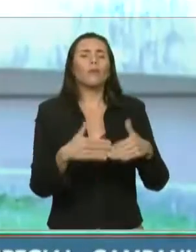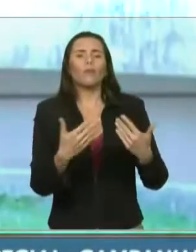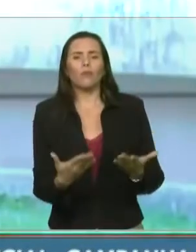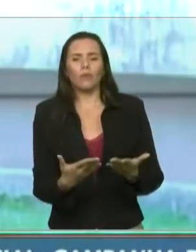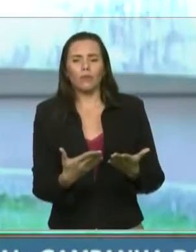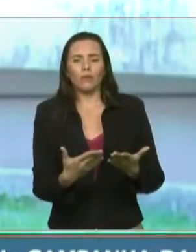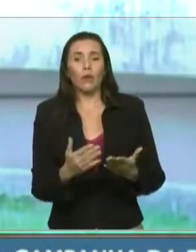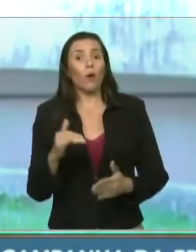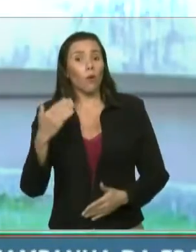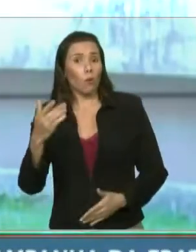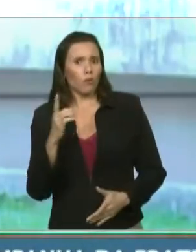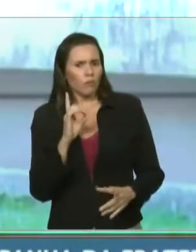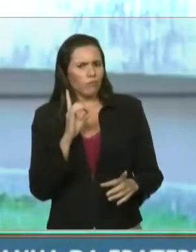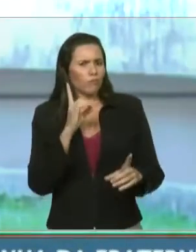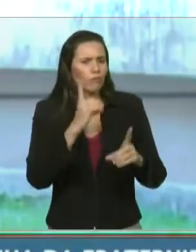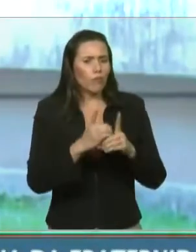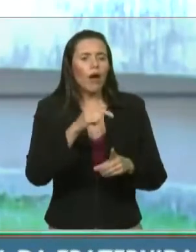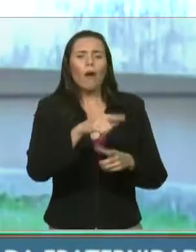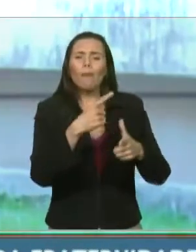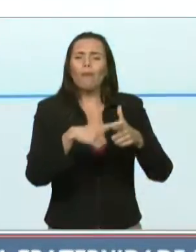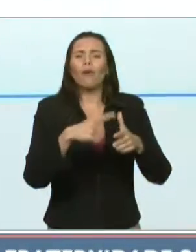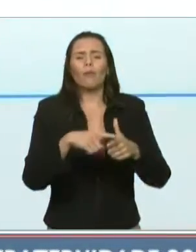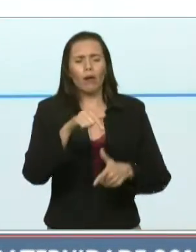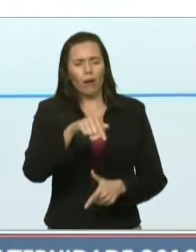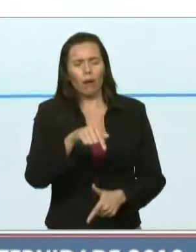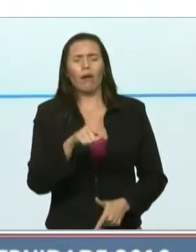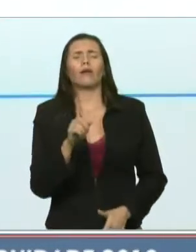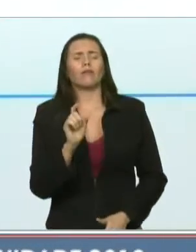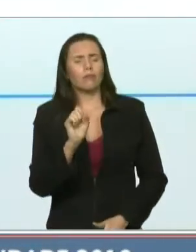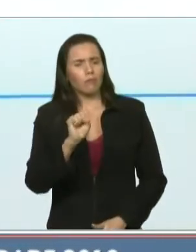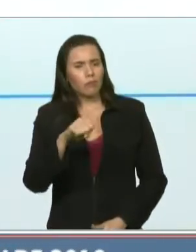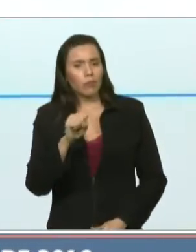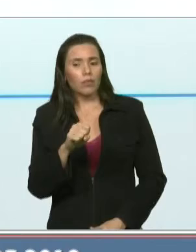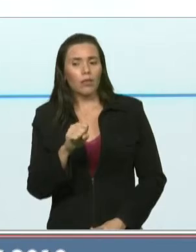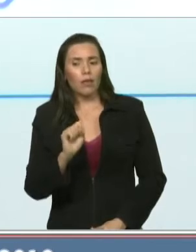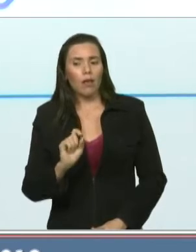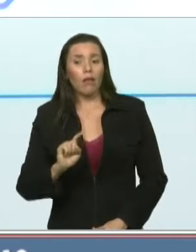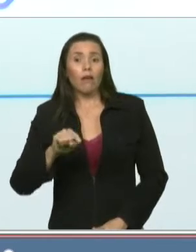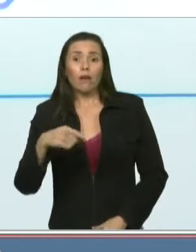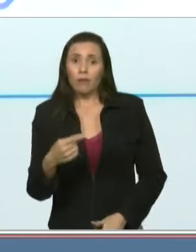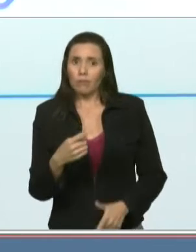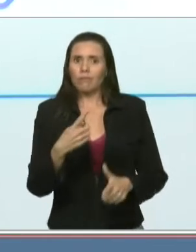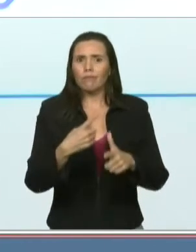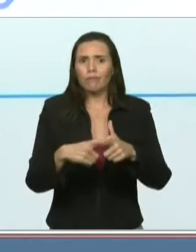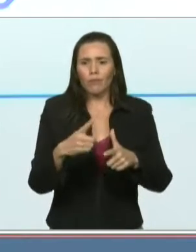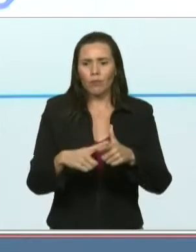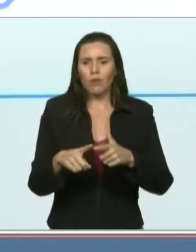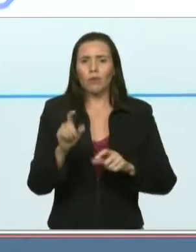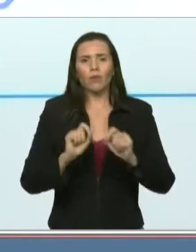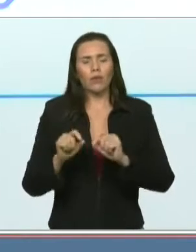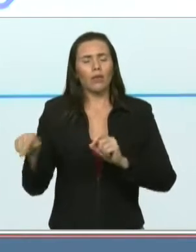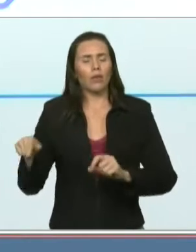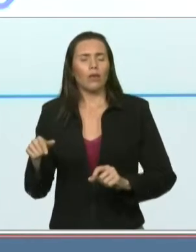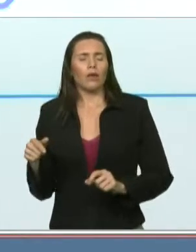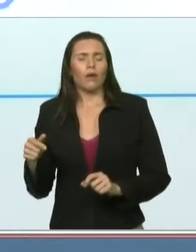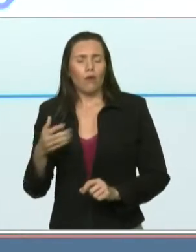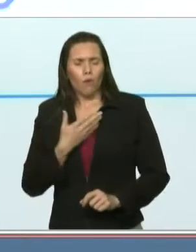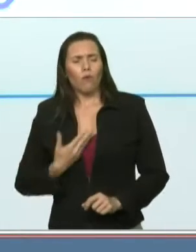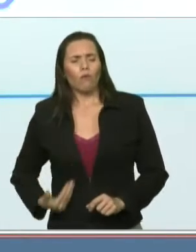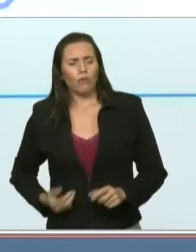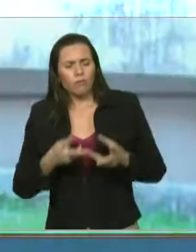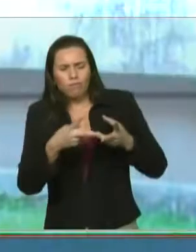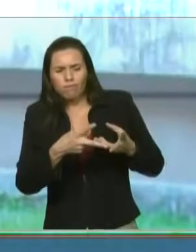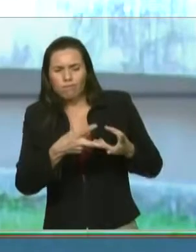da identificação do problema público ou problema político, esse problema entra na agenda de governo. Aí é um momento em